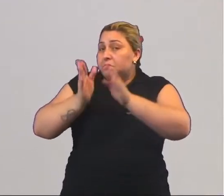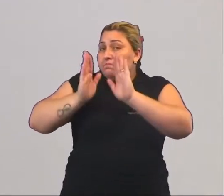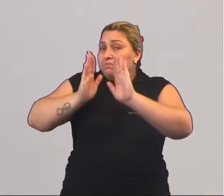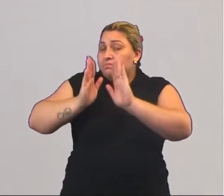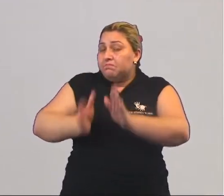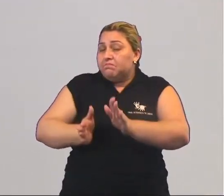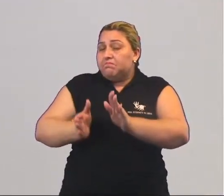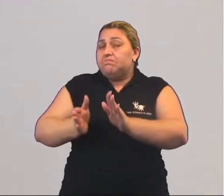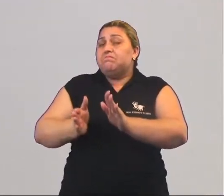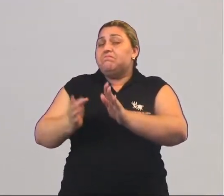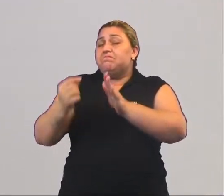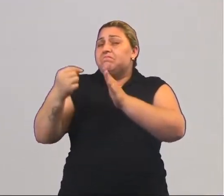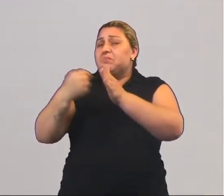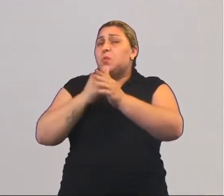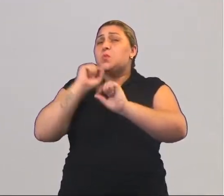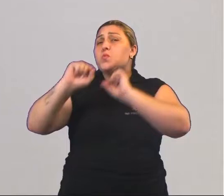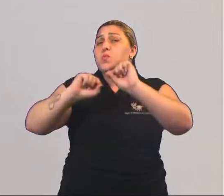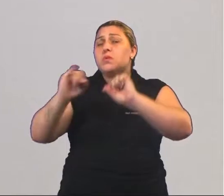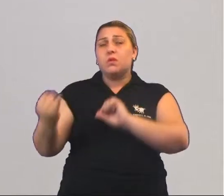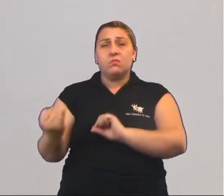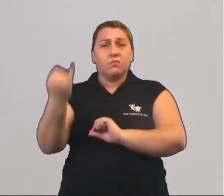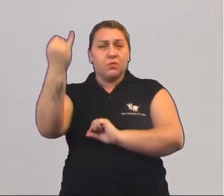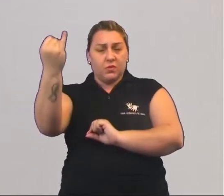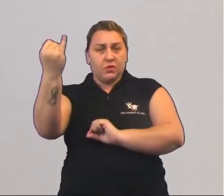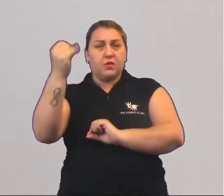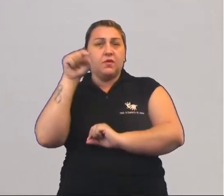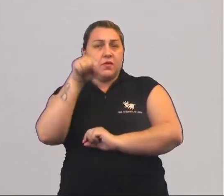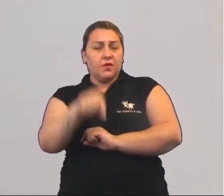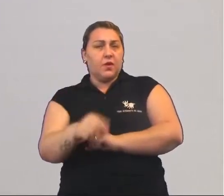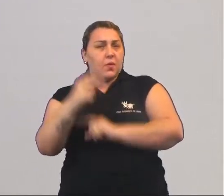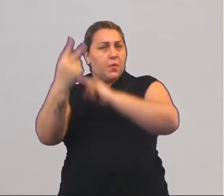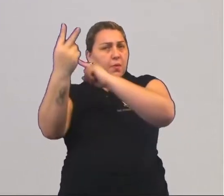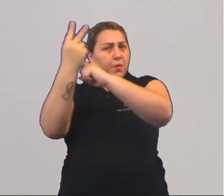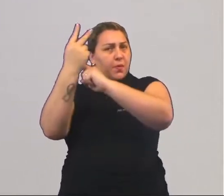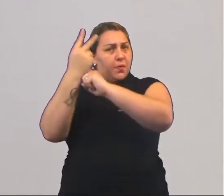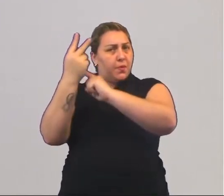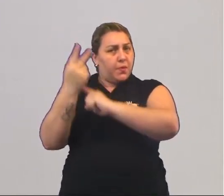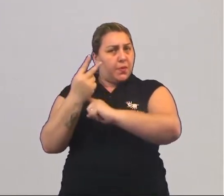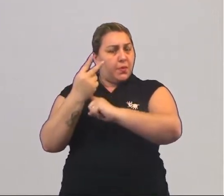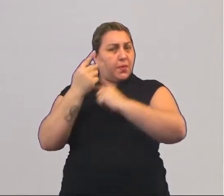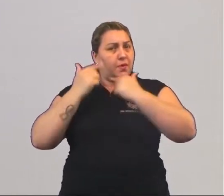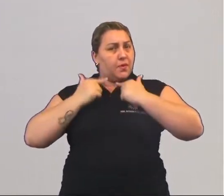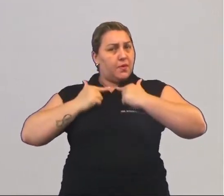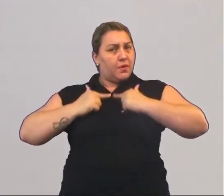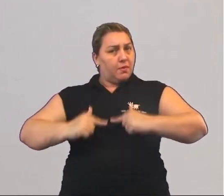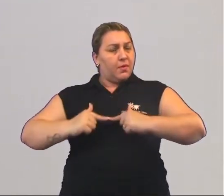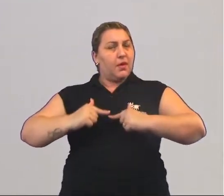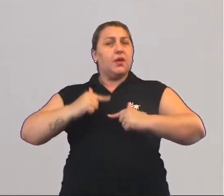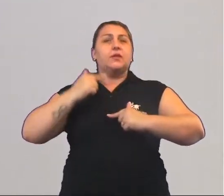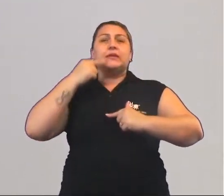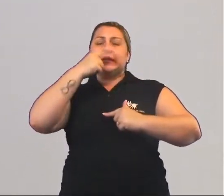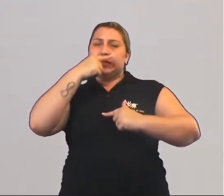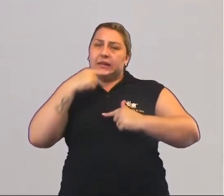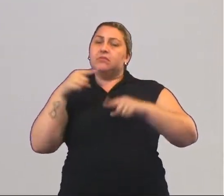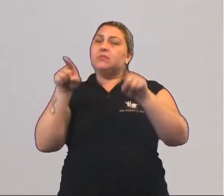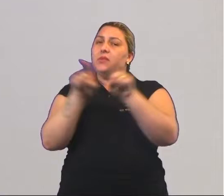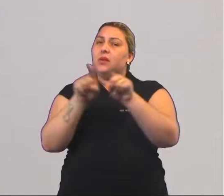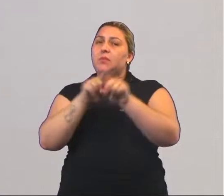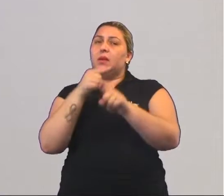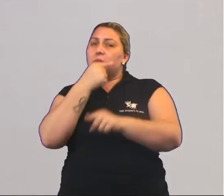parou para se atentar o quanto é importante você cuidar da sua higiene bucal, da sua saúde